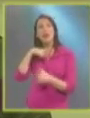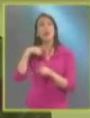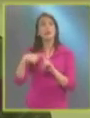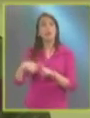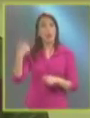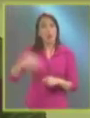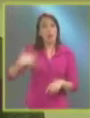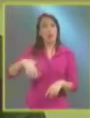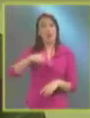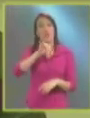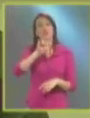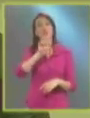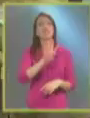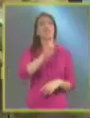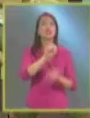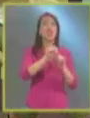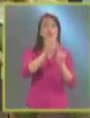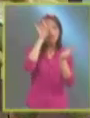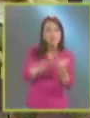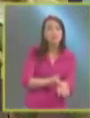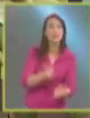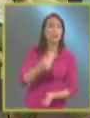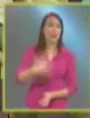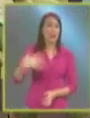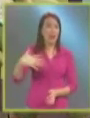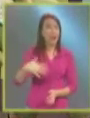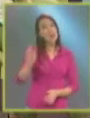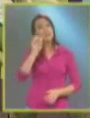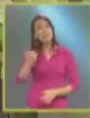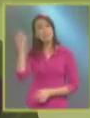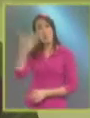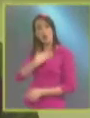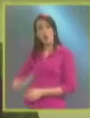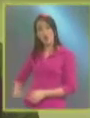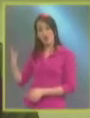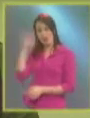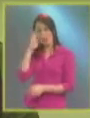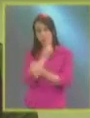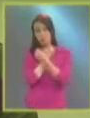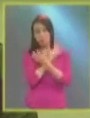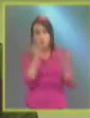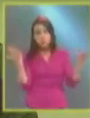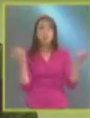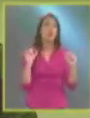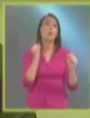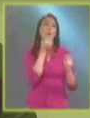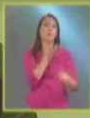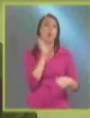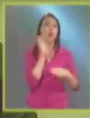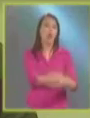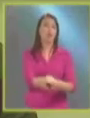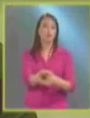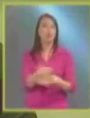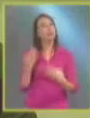muito caro. Mas se o governo brasileiro disponibilizar, vai ajudar assim, de uma maneira que você não tem ideia. Com certeza,